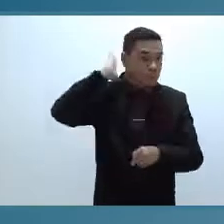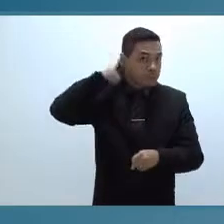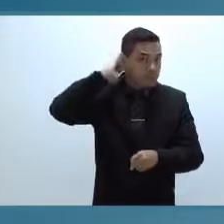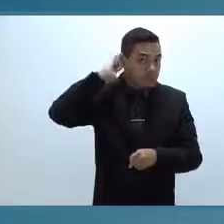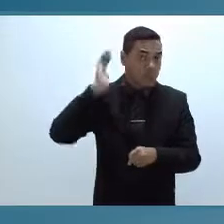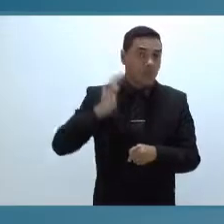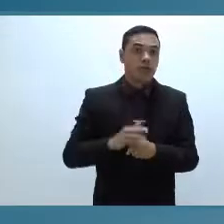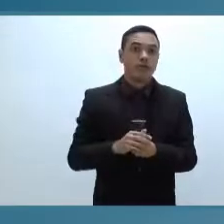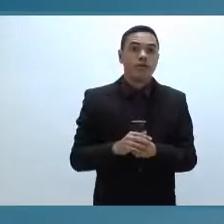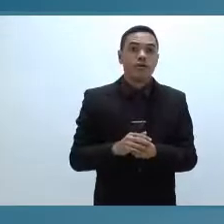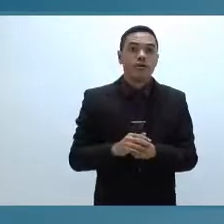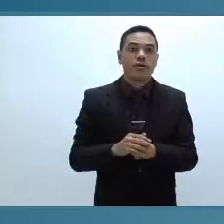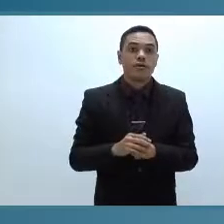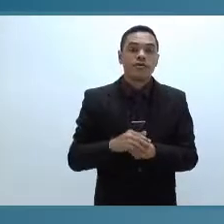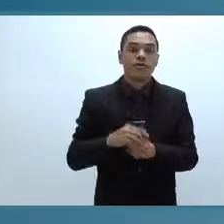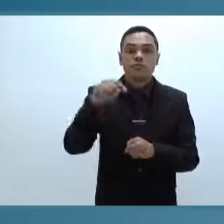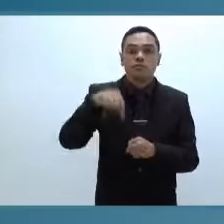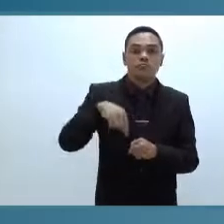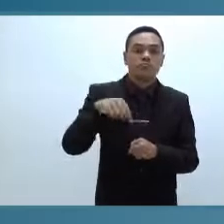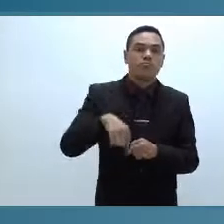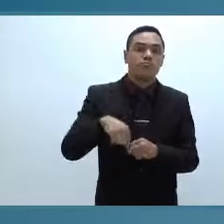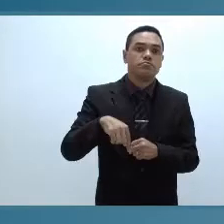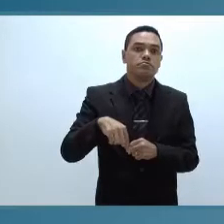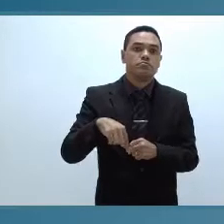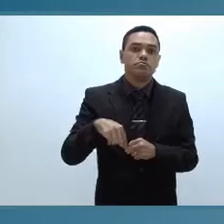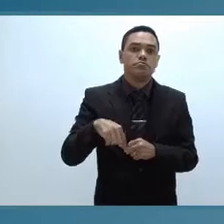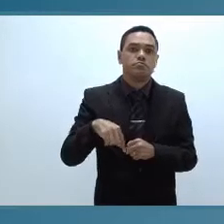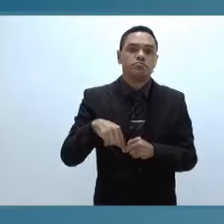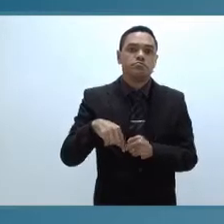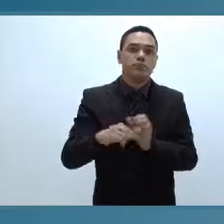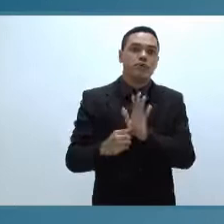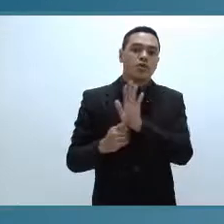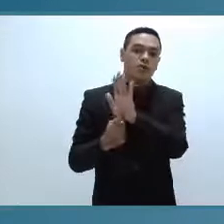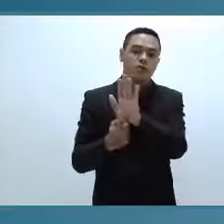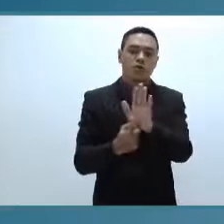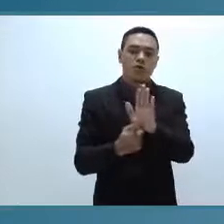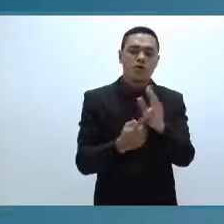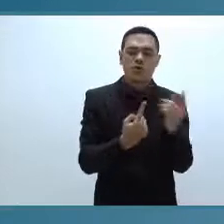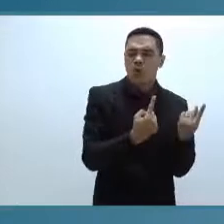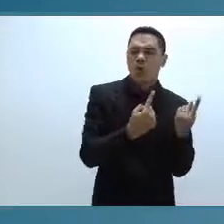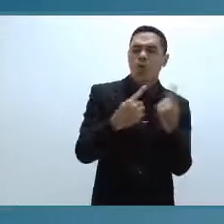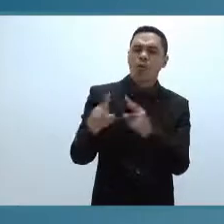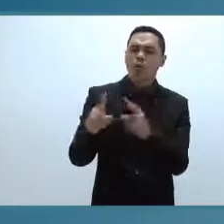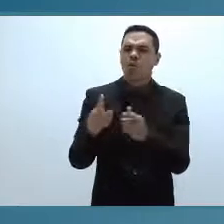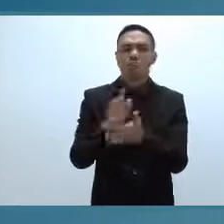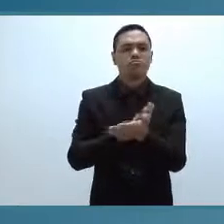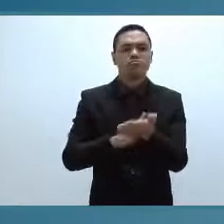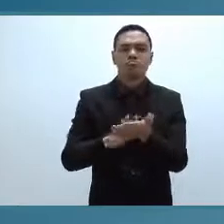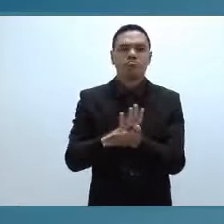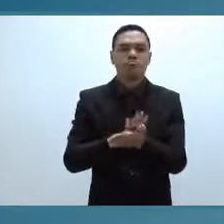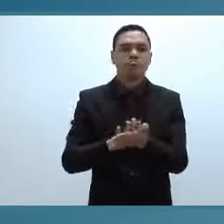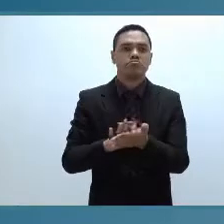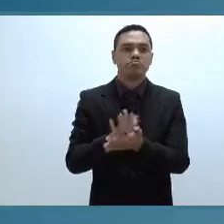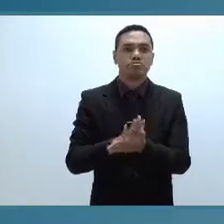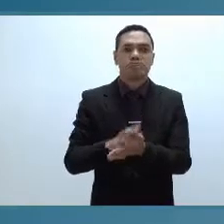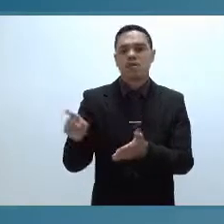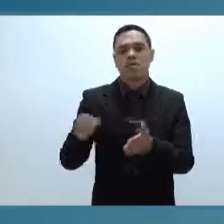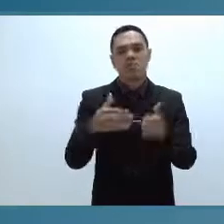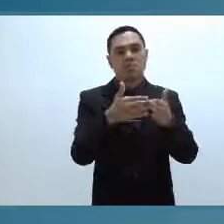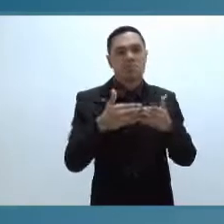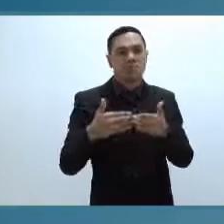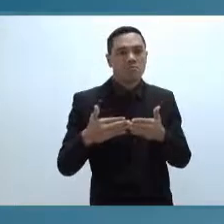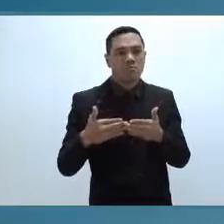exposto, este órgão convencional nada tem a opor ao pedido formulado pela magistrada requerente, com fulcro